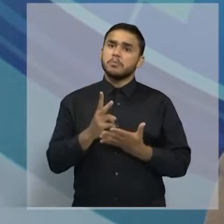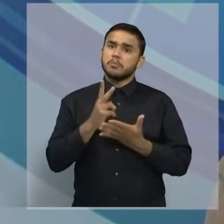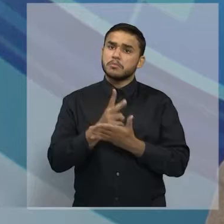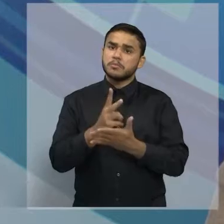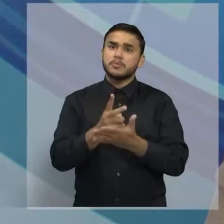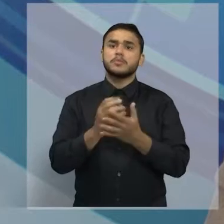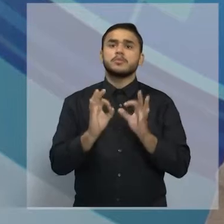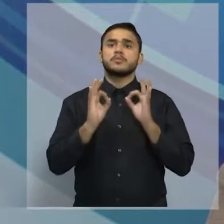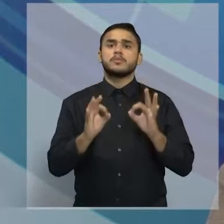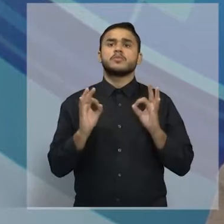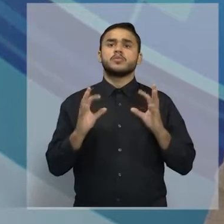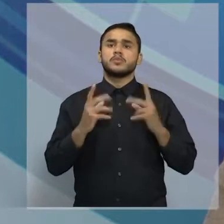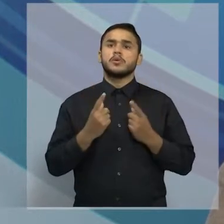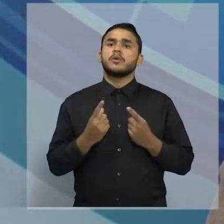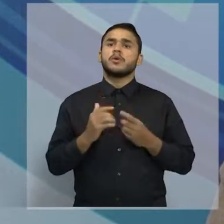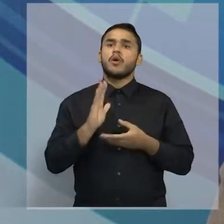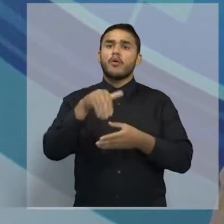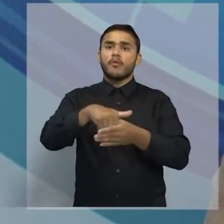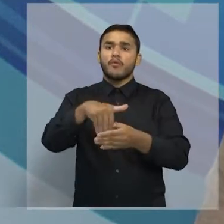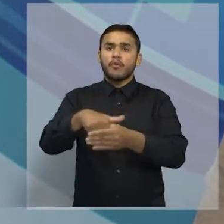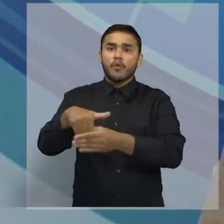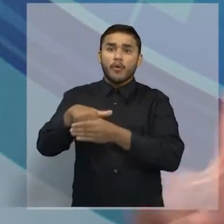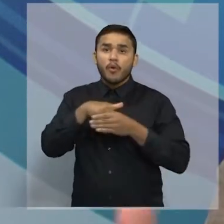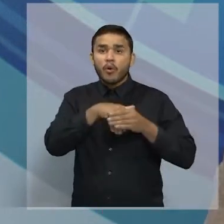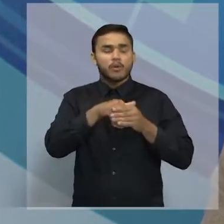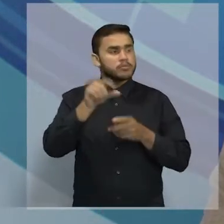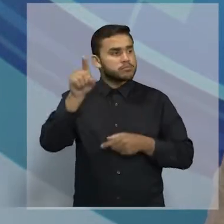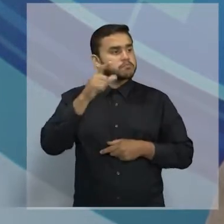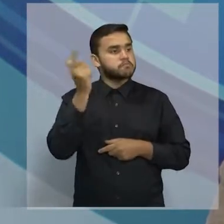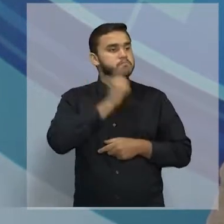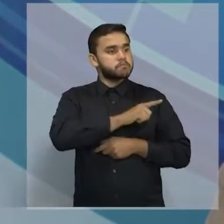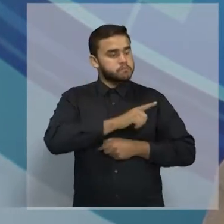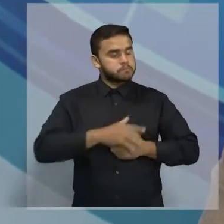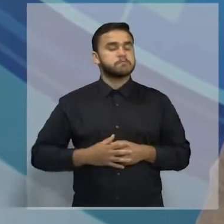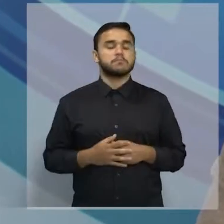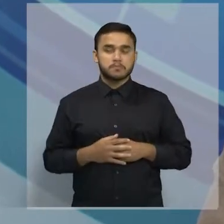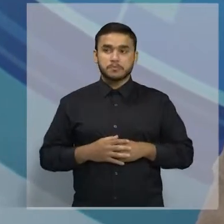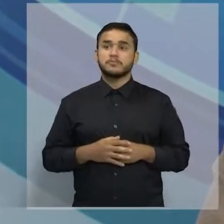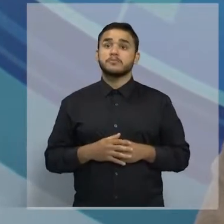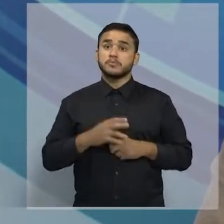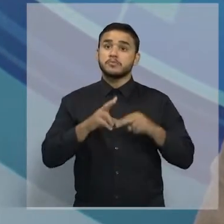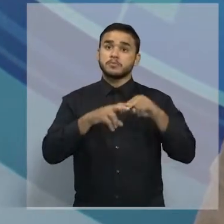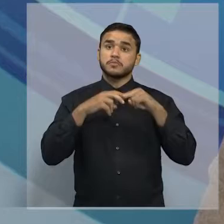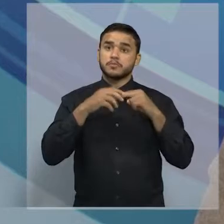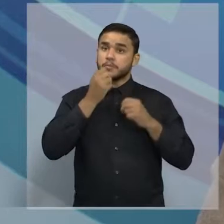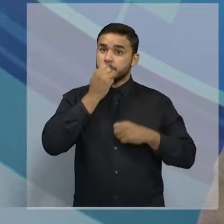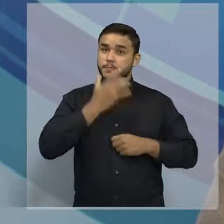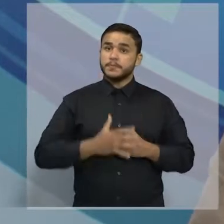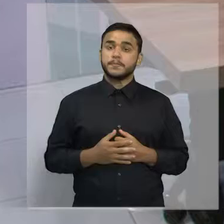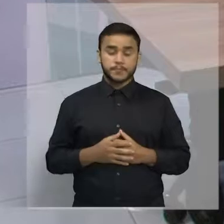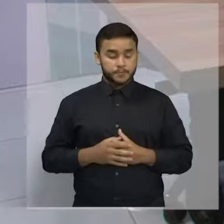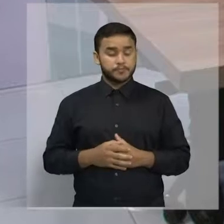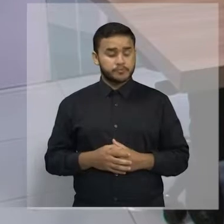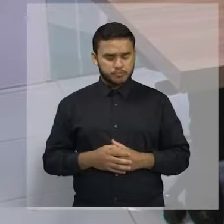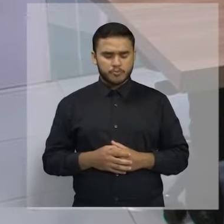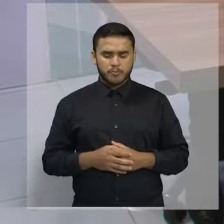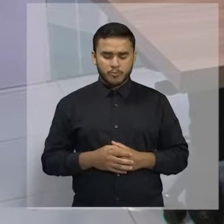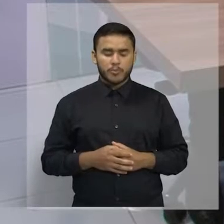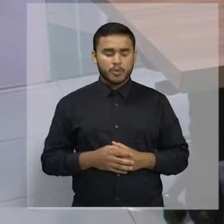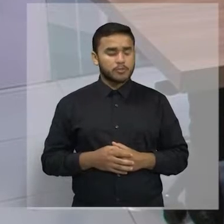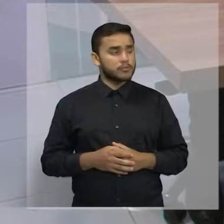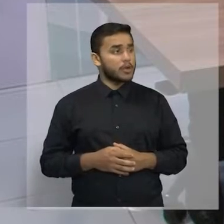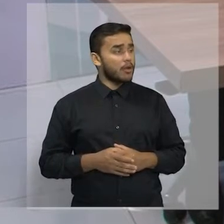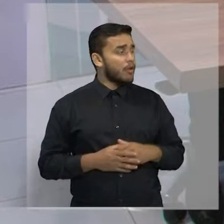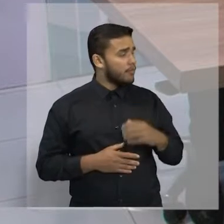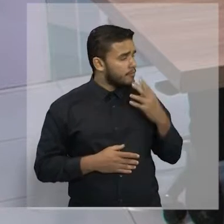correta matérias de interesse do nosso Estado. Então, o Observatório também tem essa vertente. Né? Ou seja, se regula muito